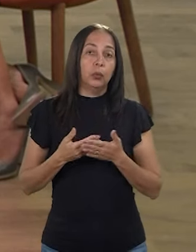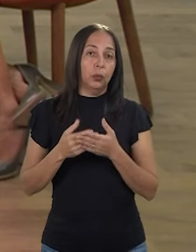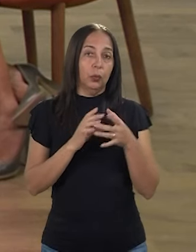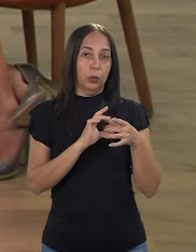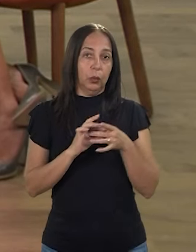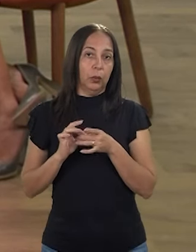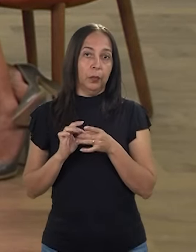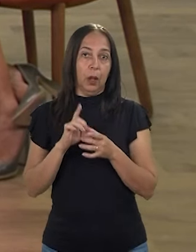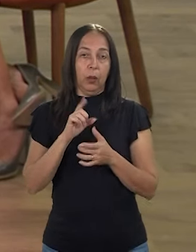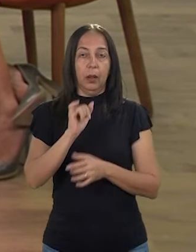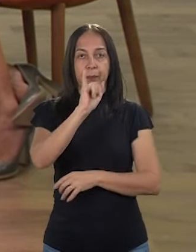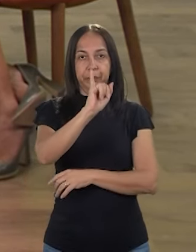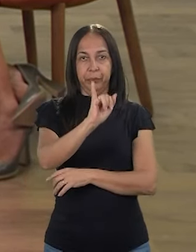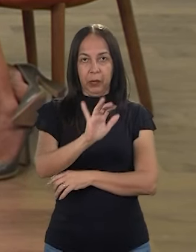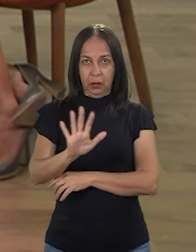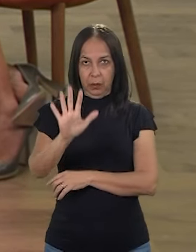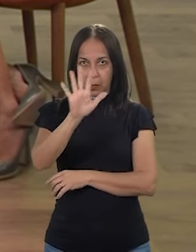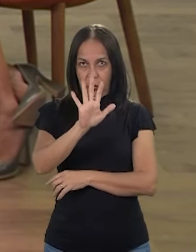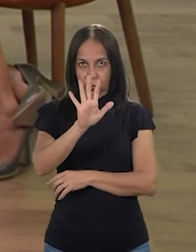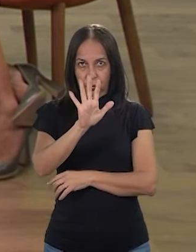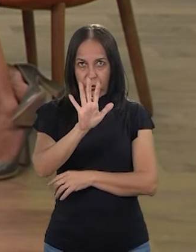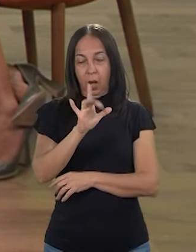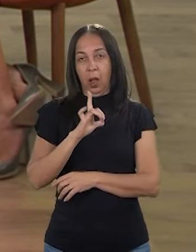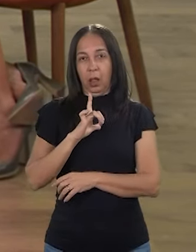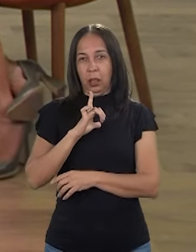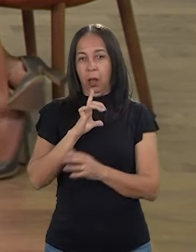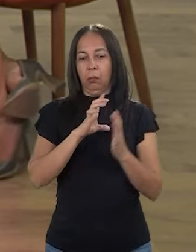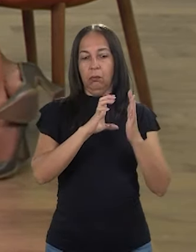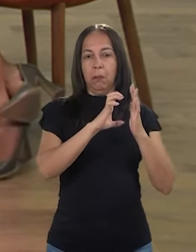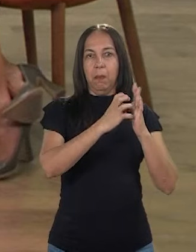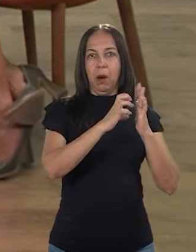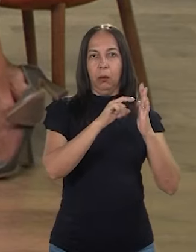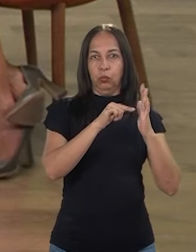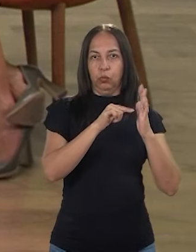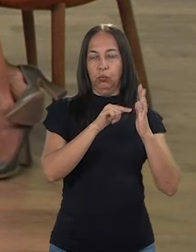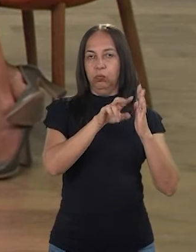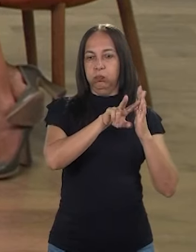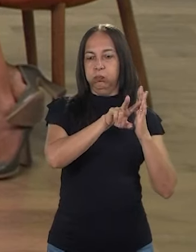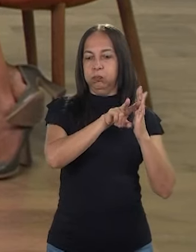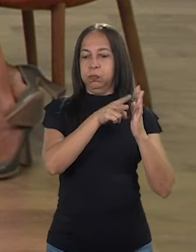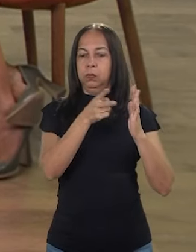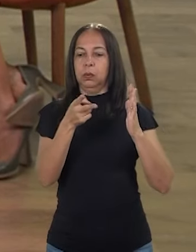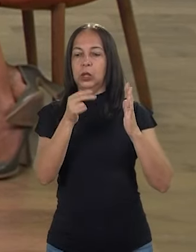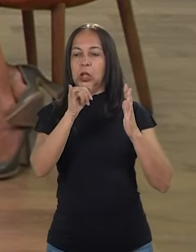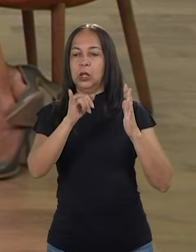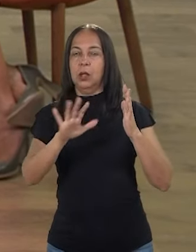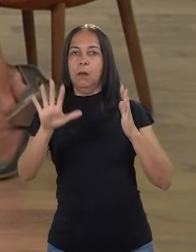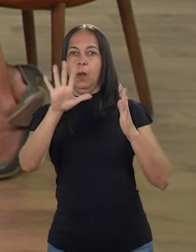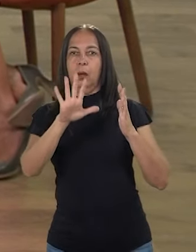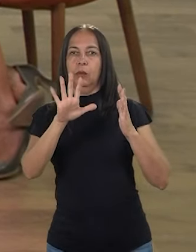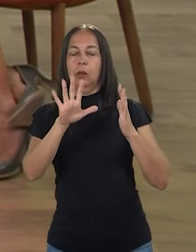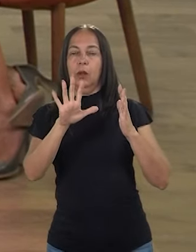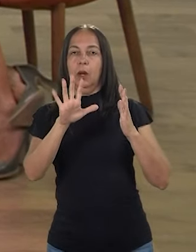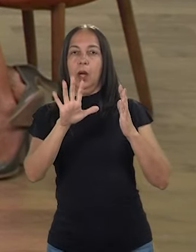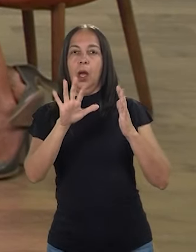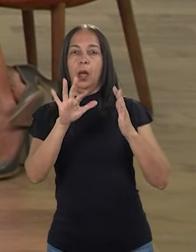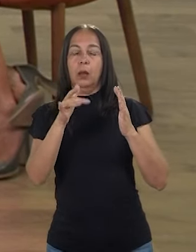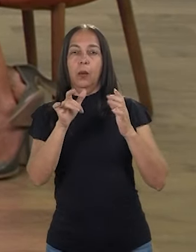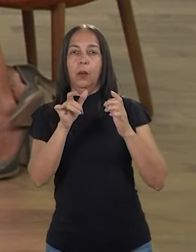estudos são os bancos de imagem uhum os bancos de imagem Existem muitos bancos de imagem online né